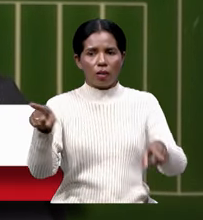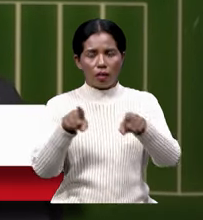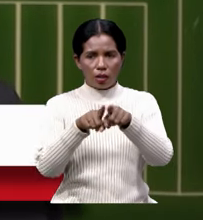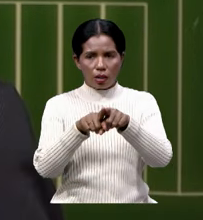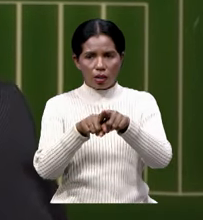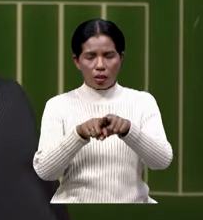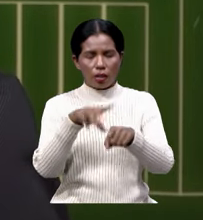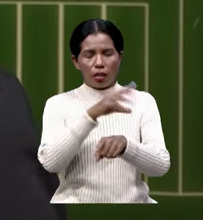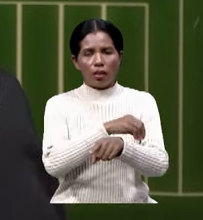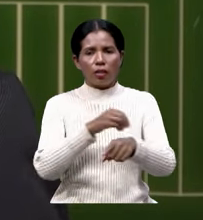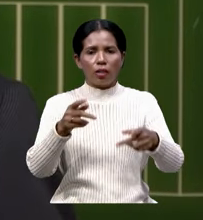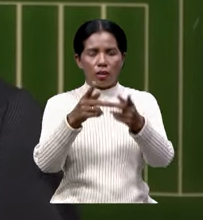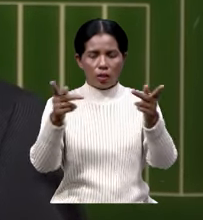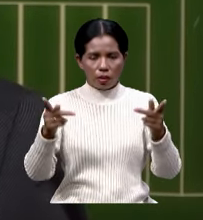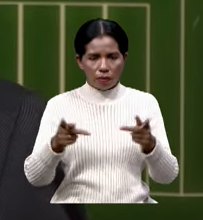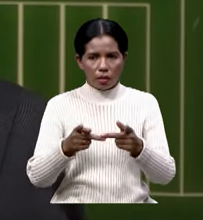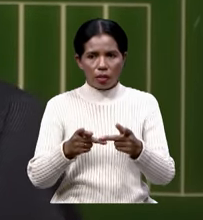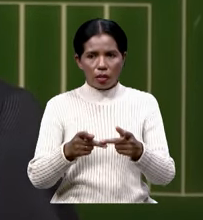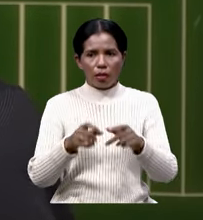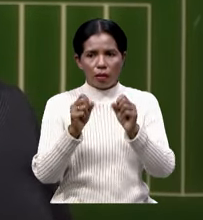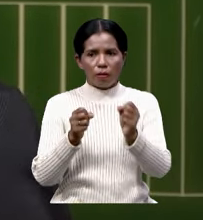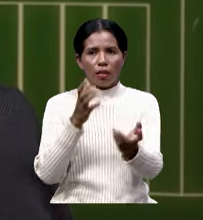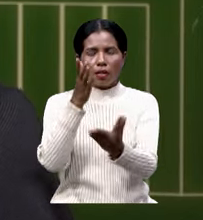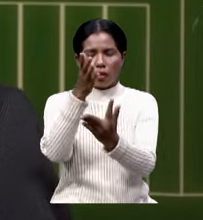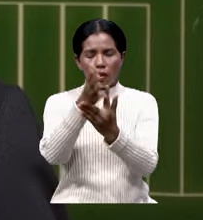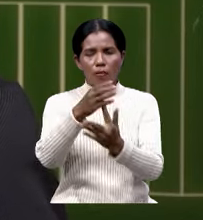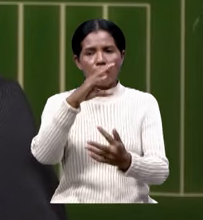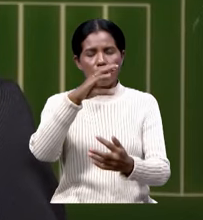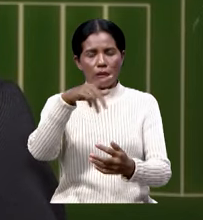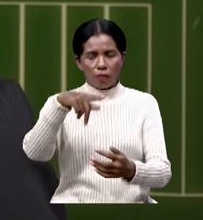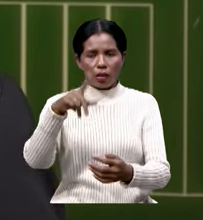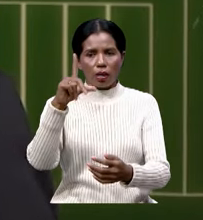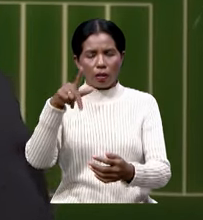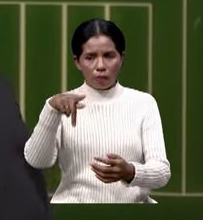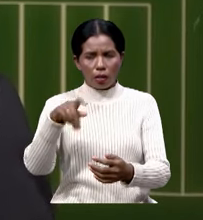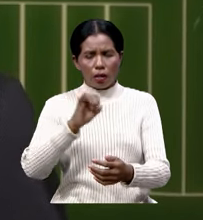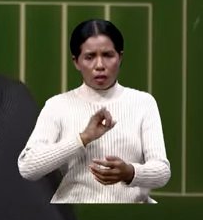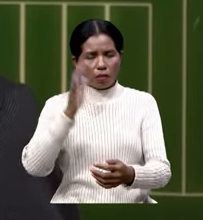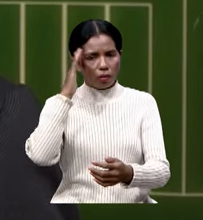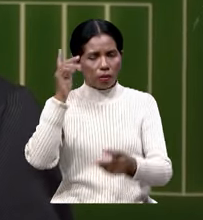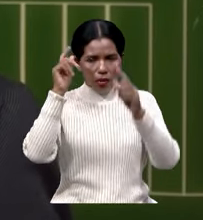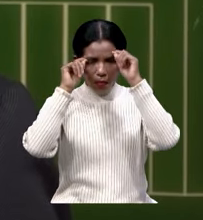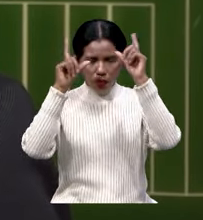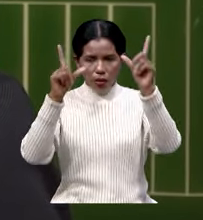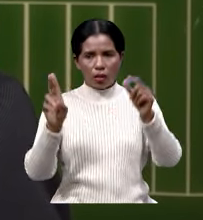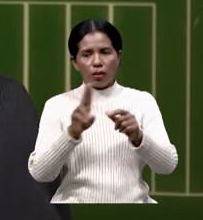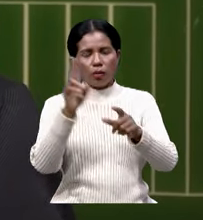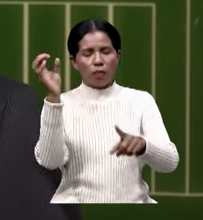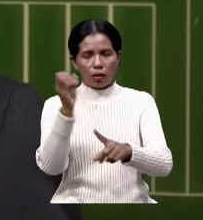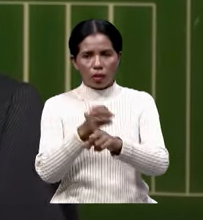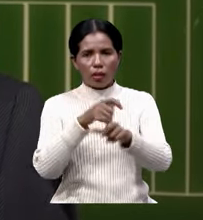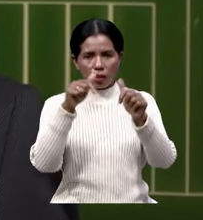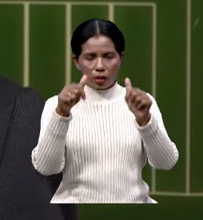minha região. E hoje, bela etapa para a CPLP. Em Timor-Leste, usamos a oportunidade de ir